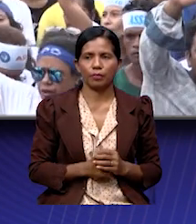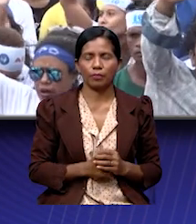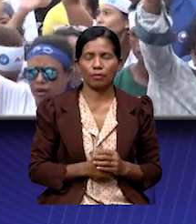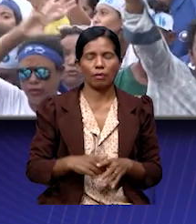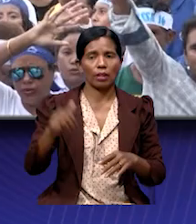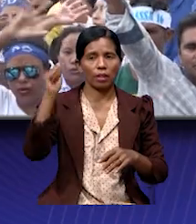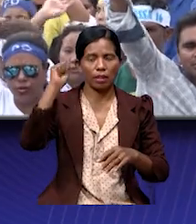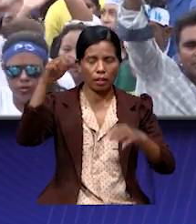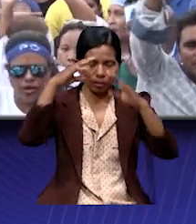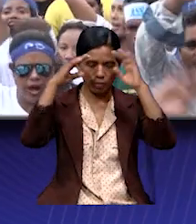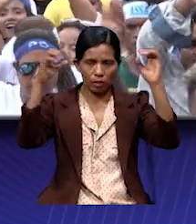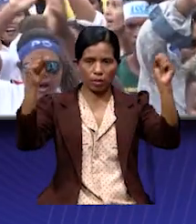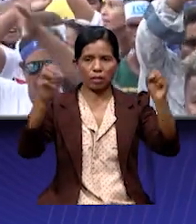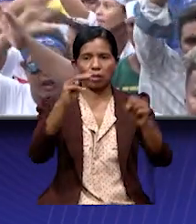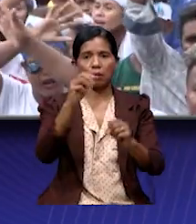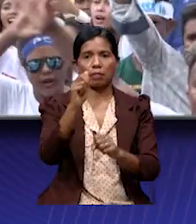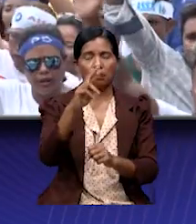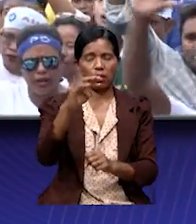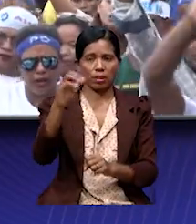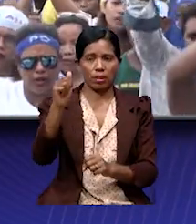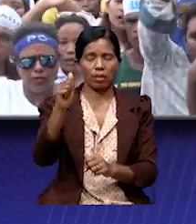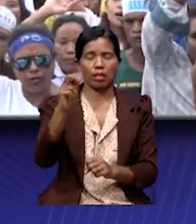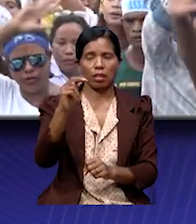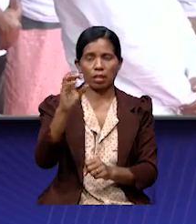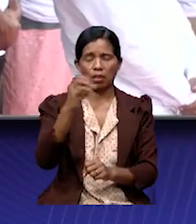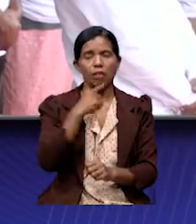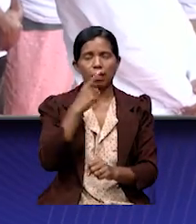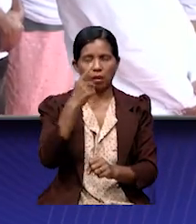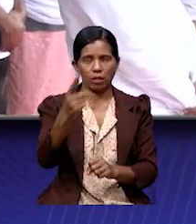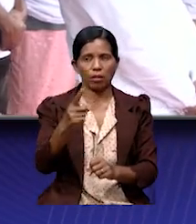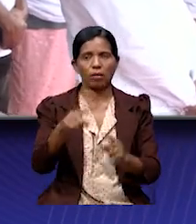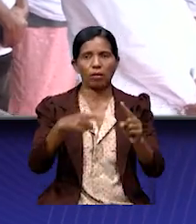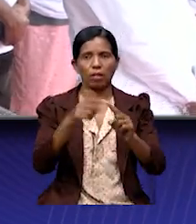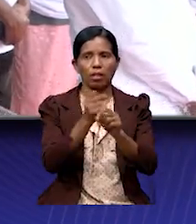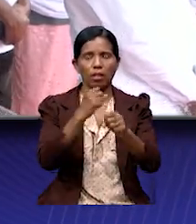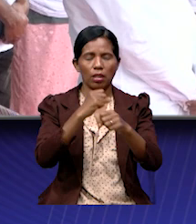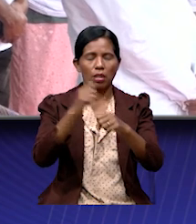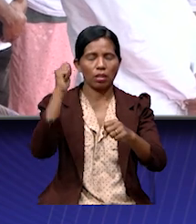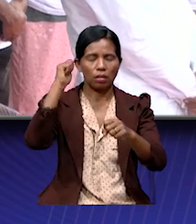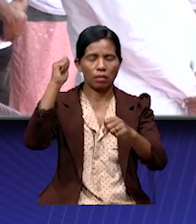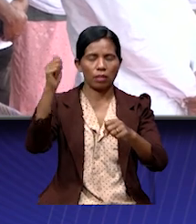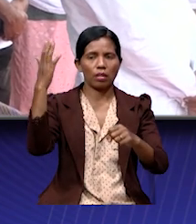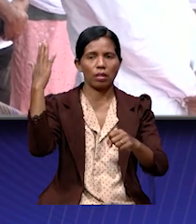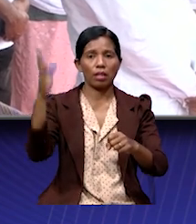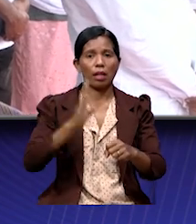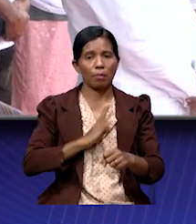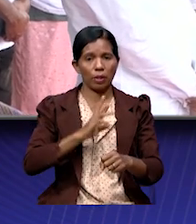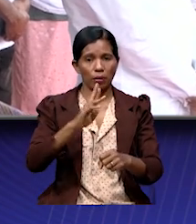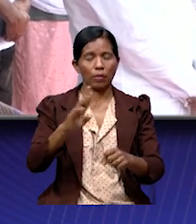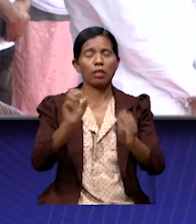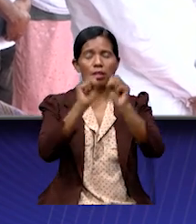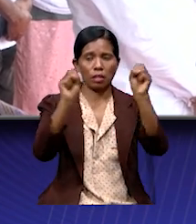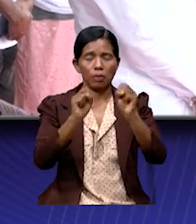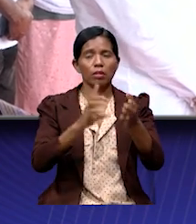Candidato Presidente Republika Mariano Hassanami Sabino hato asuntune bahira halo kampanye ia kampu futebol bekora sabado